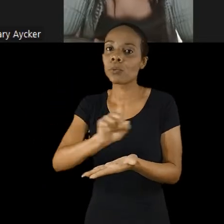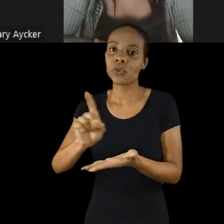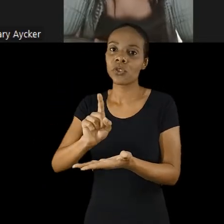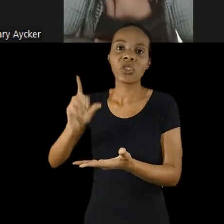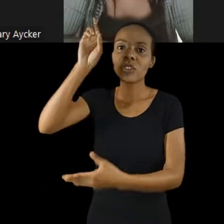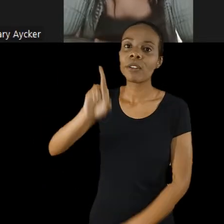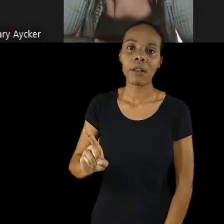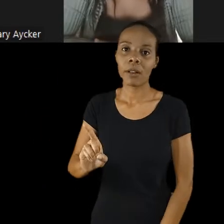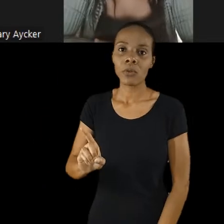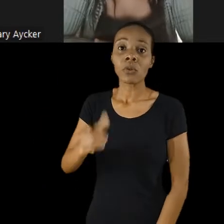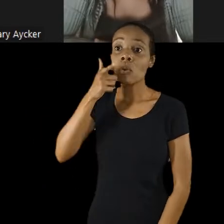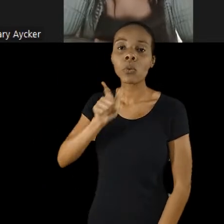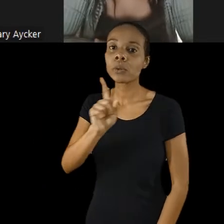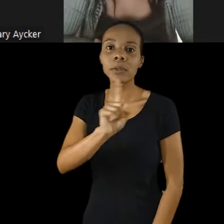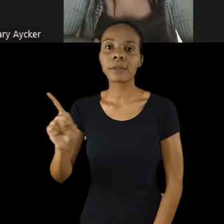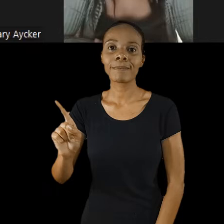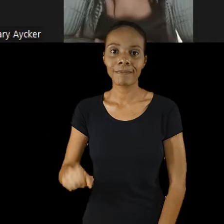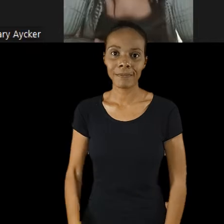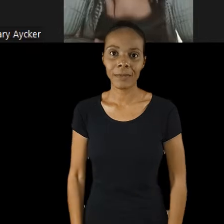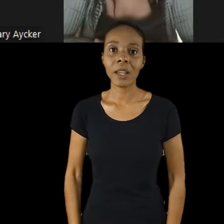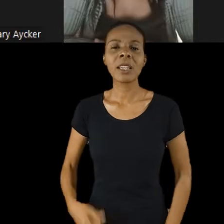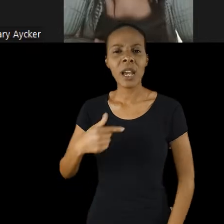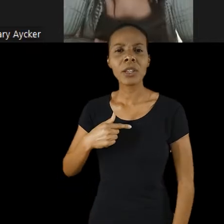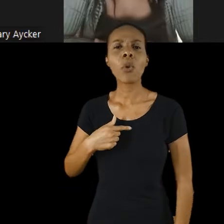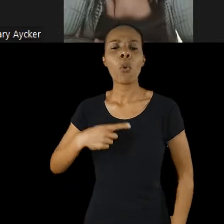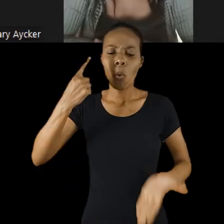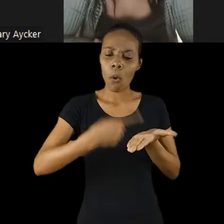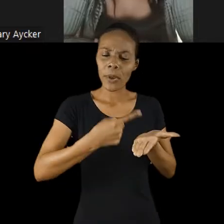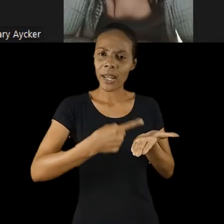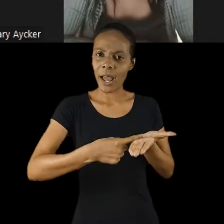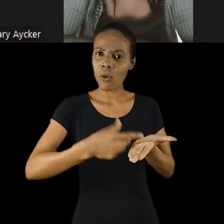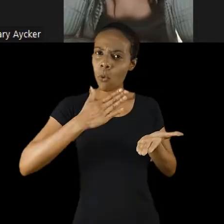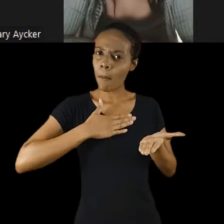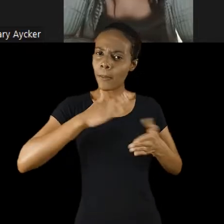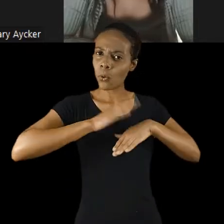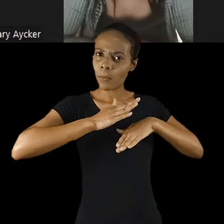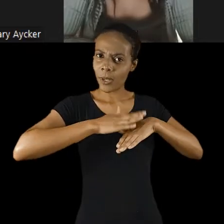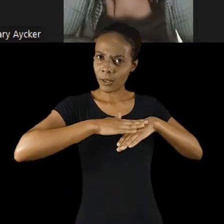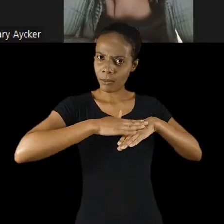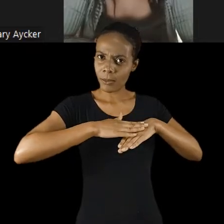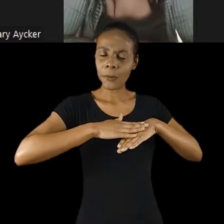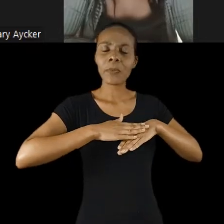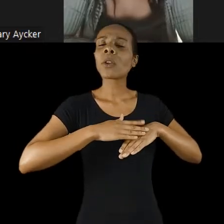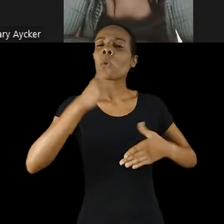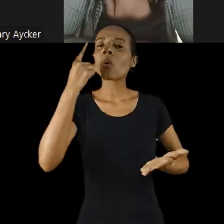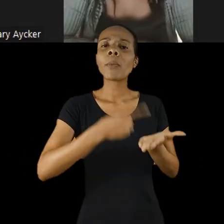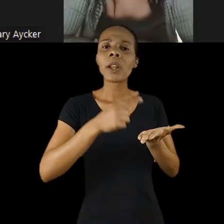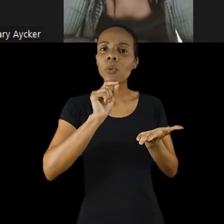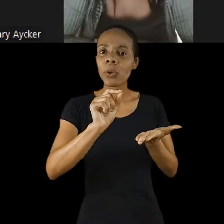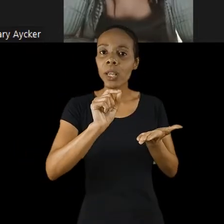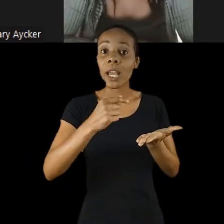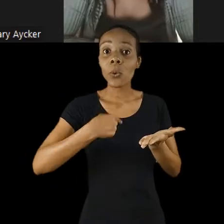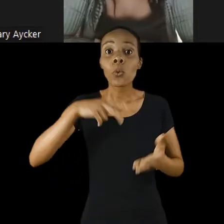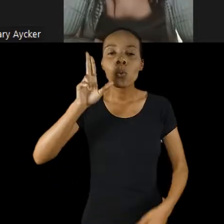de continuar proclamando viva? E eu fiz um pacto comigo mesma, naquele dia, que nunca na